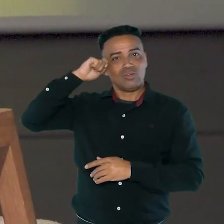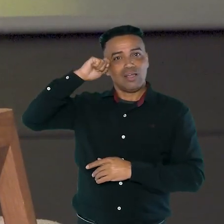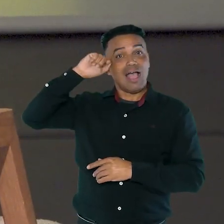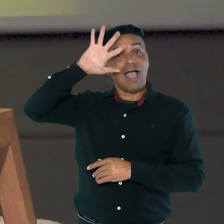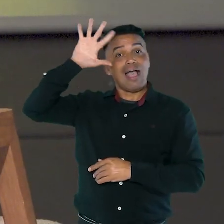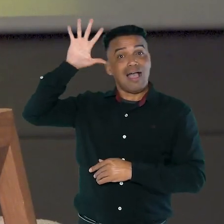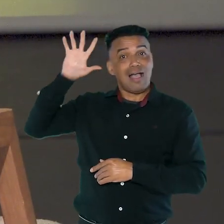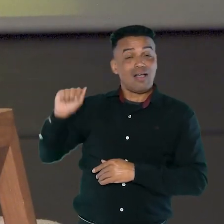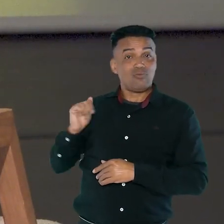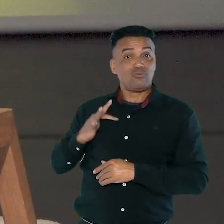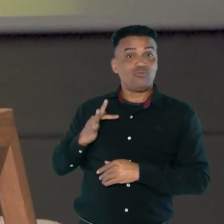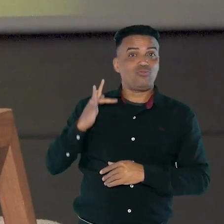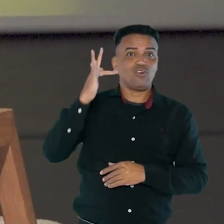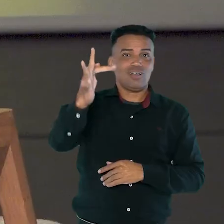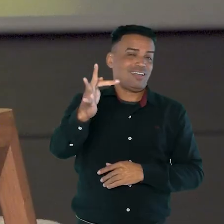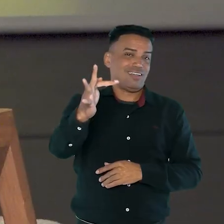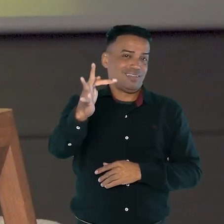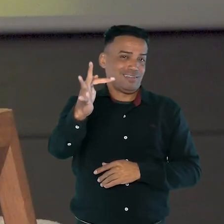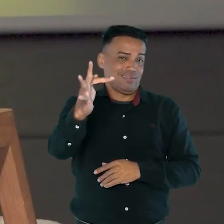afrofuturismo.